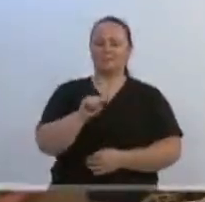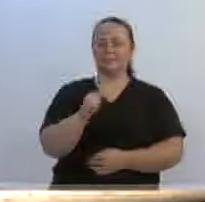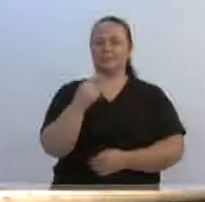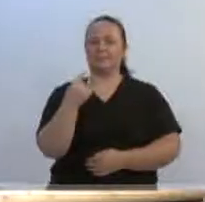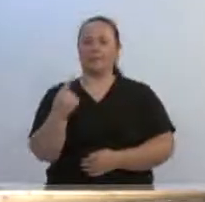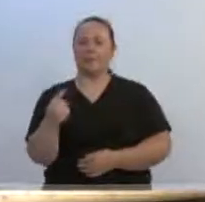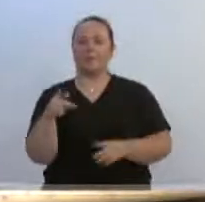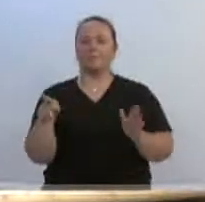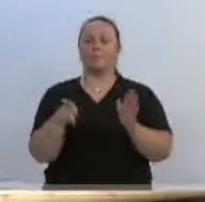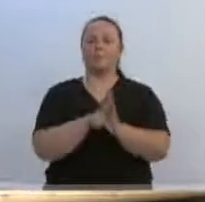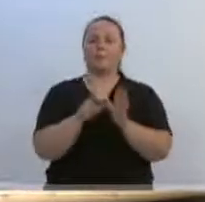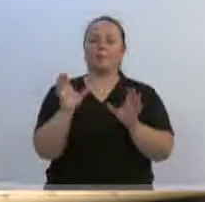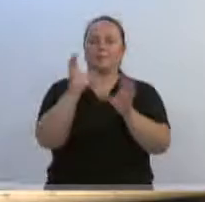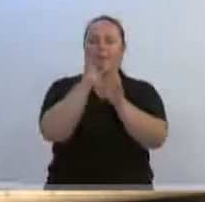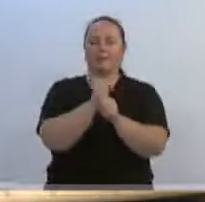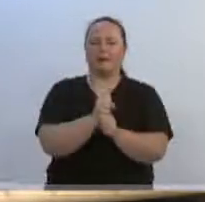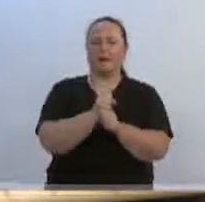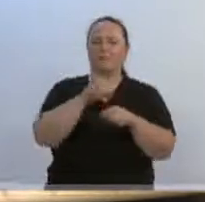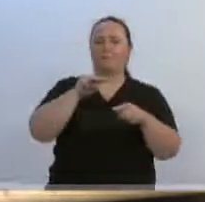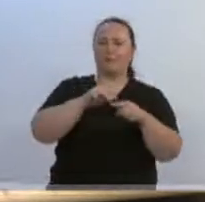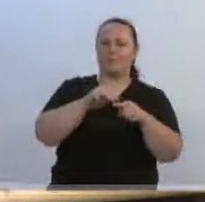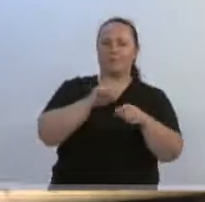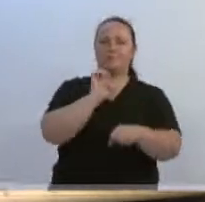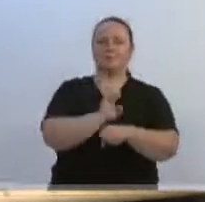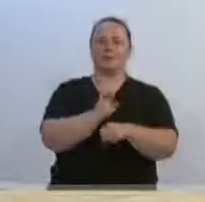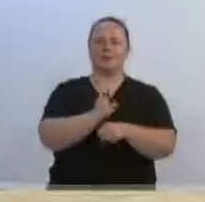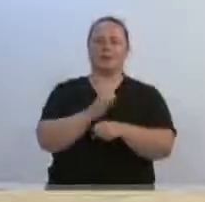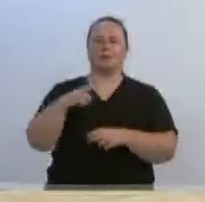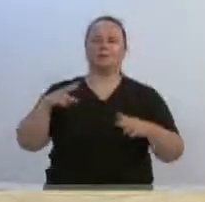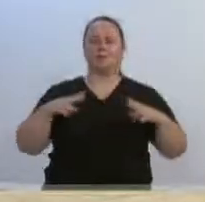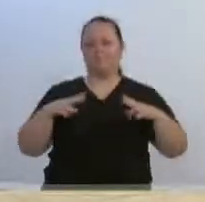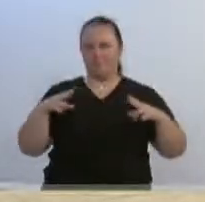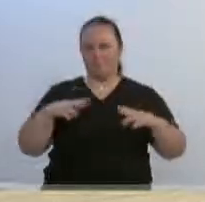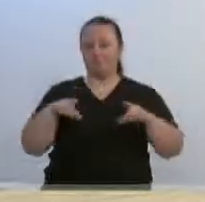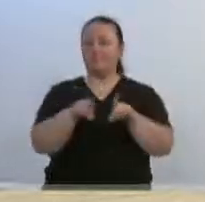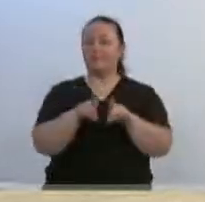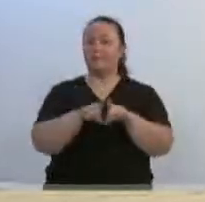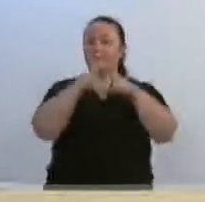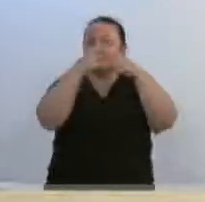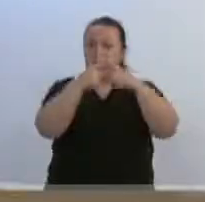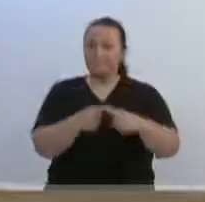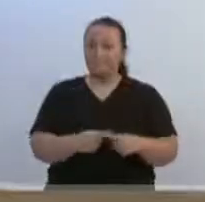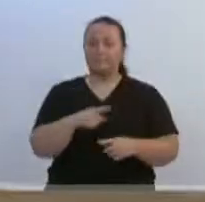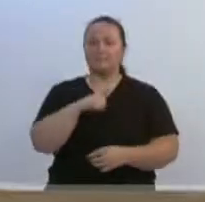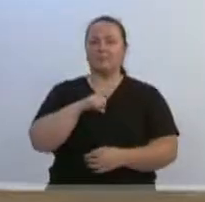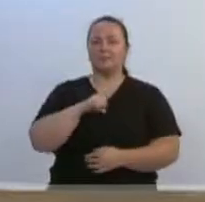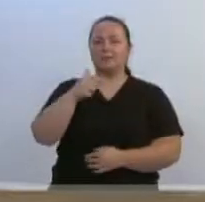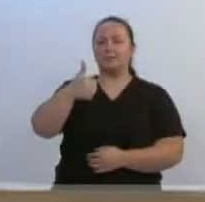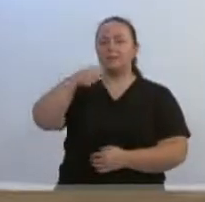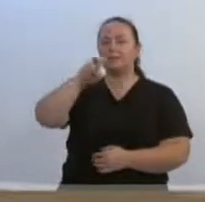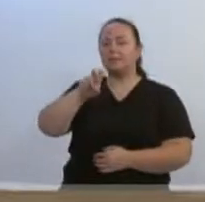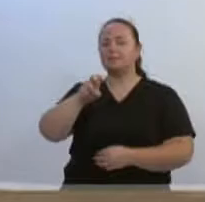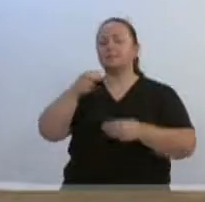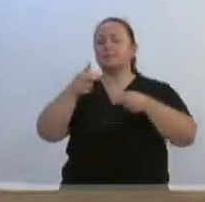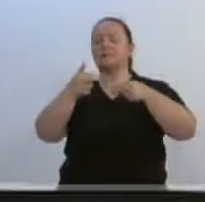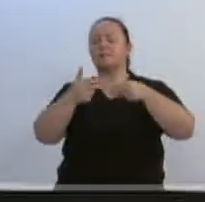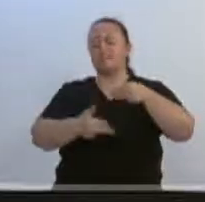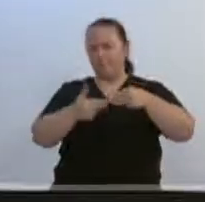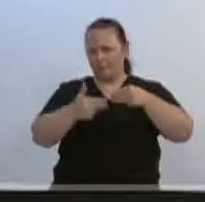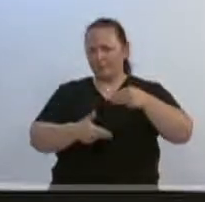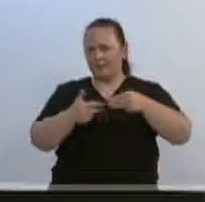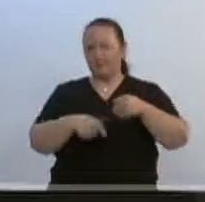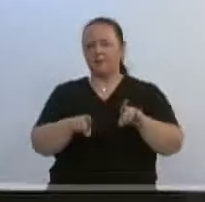municipal estadual e também particular mas também as competições são 15 modalidades e clara que